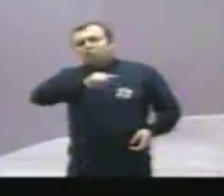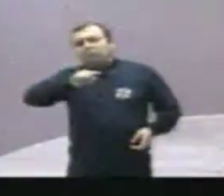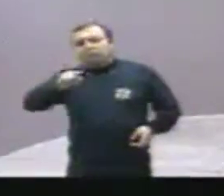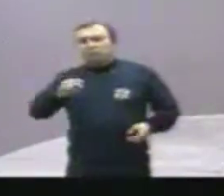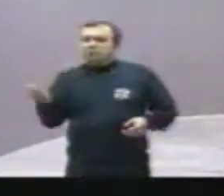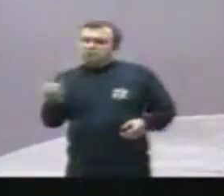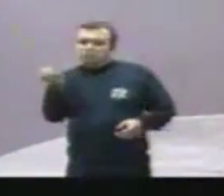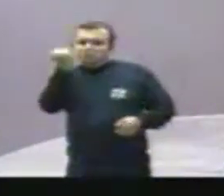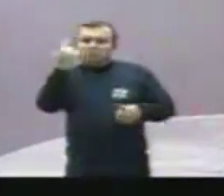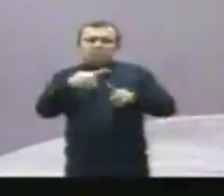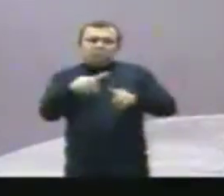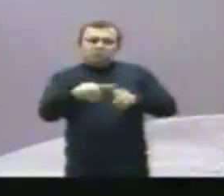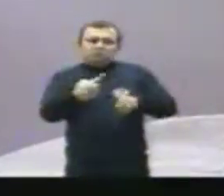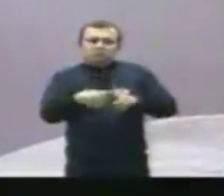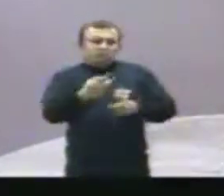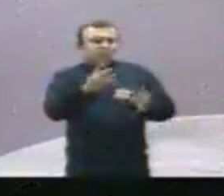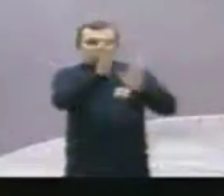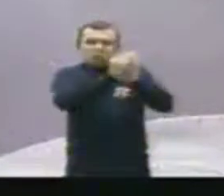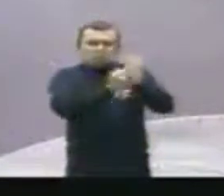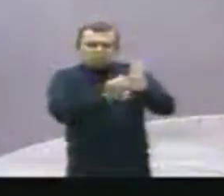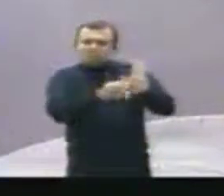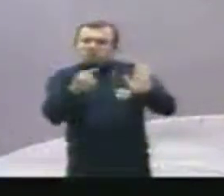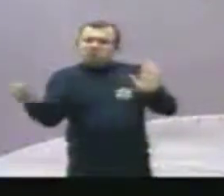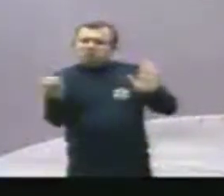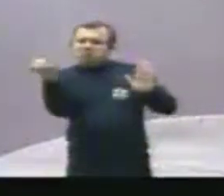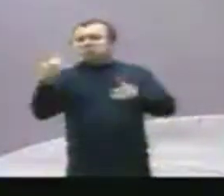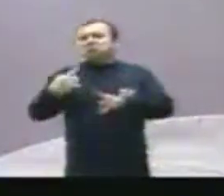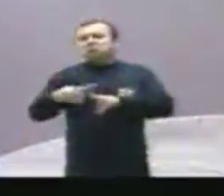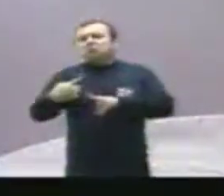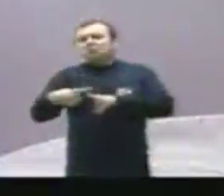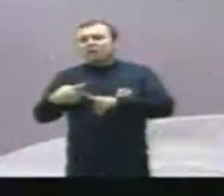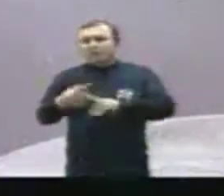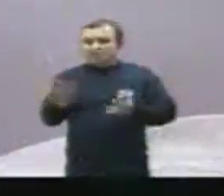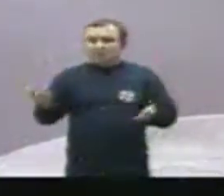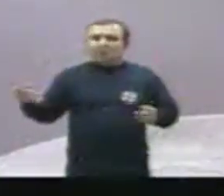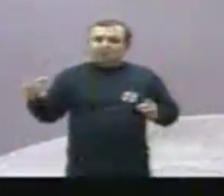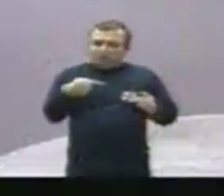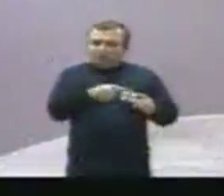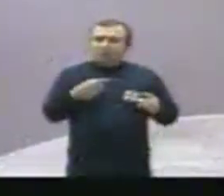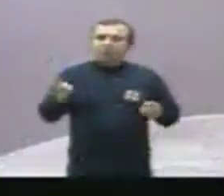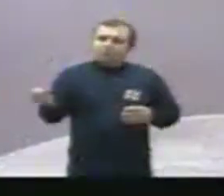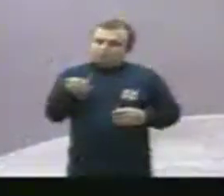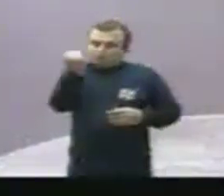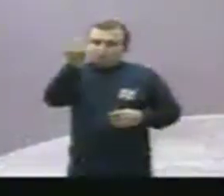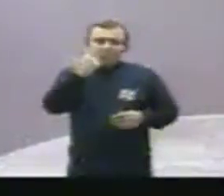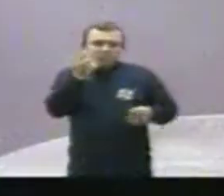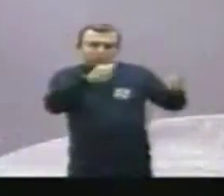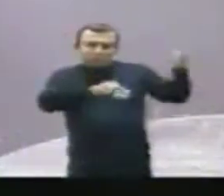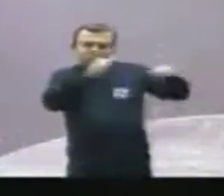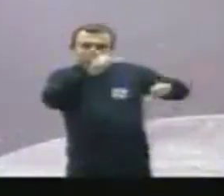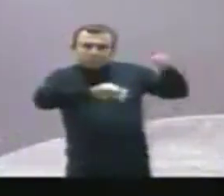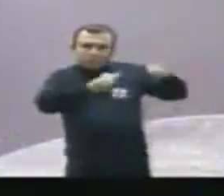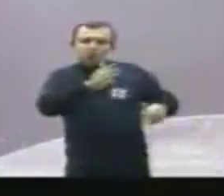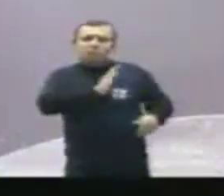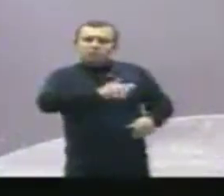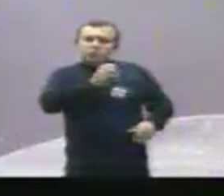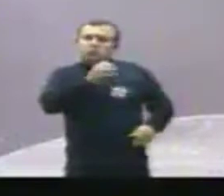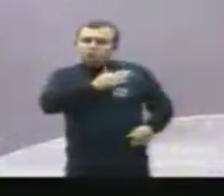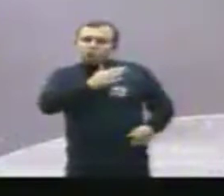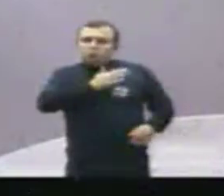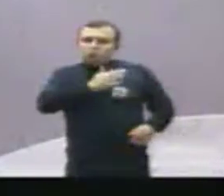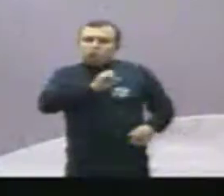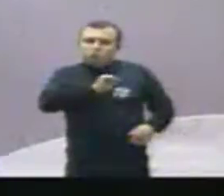é a importância de eu saber esse conteúdo? A frequência cardíaca serve para avaliar se o esforço durante a